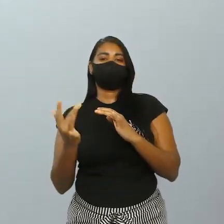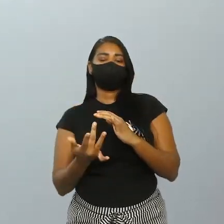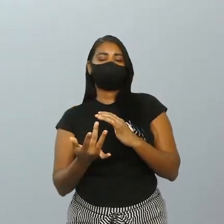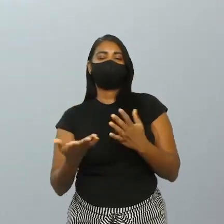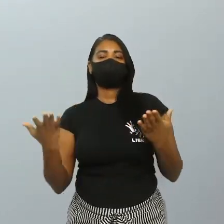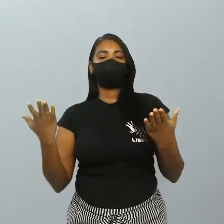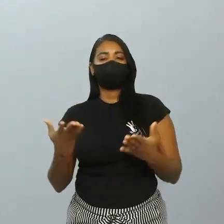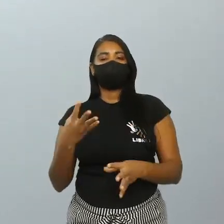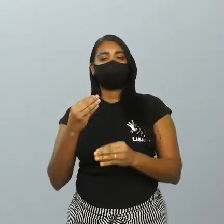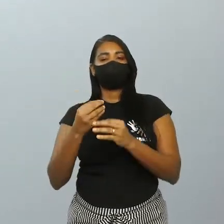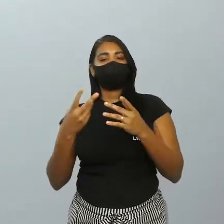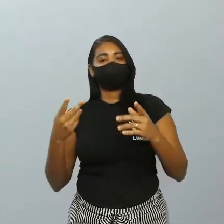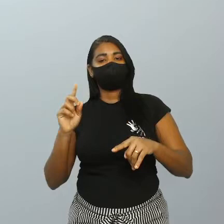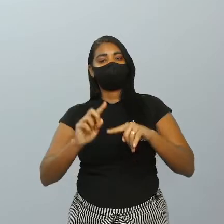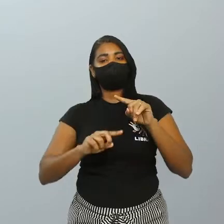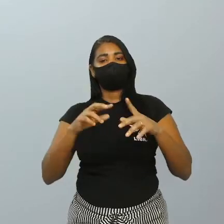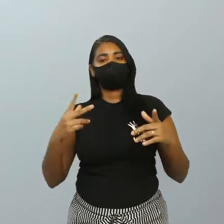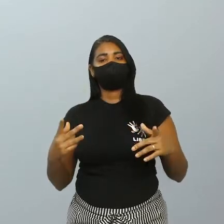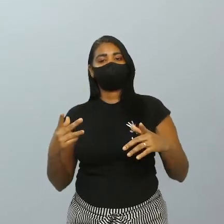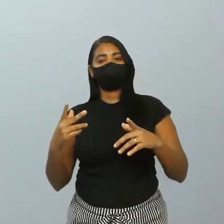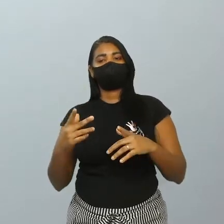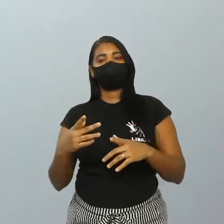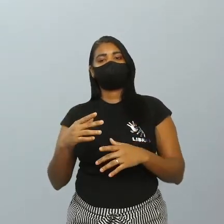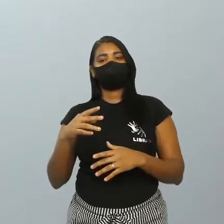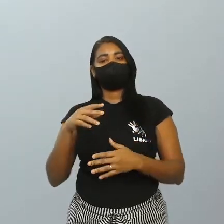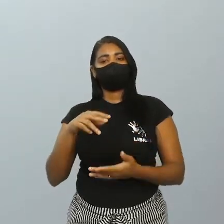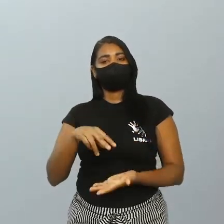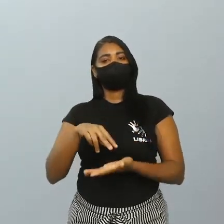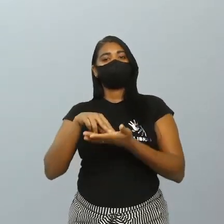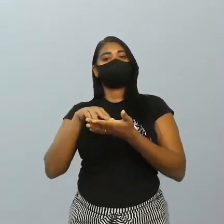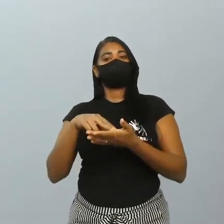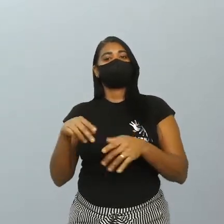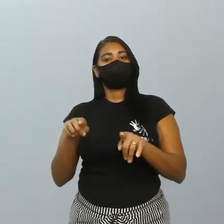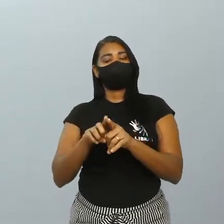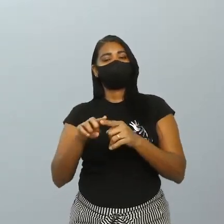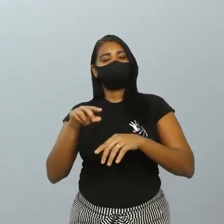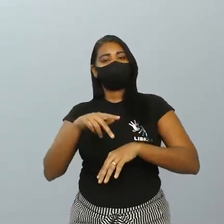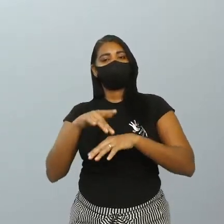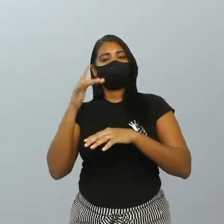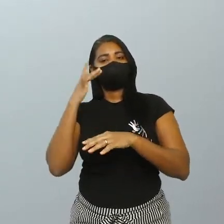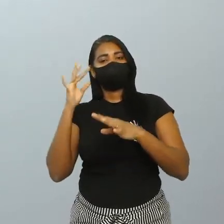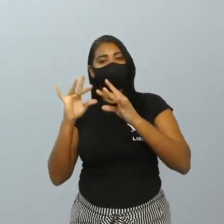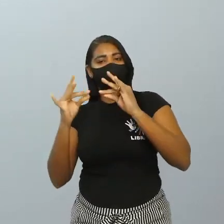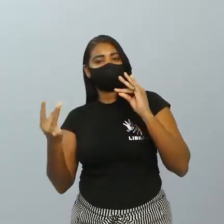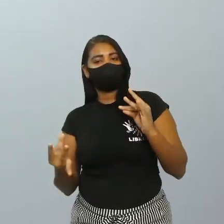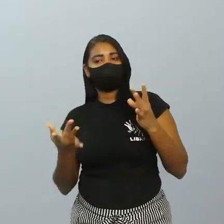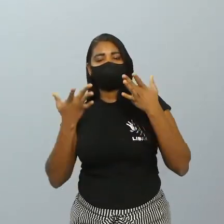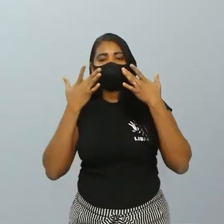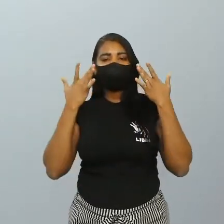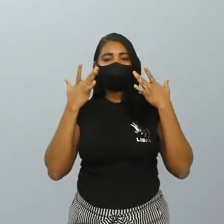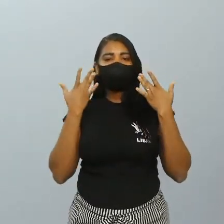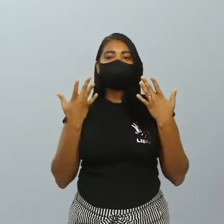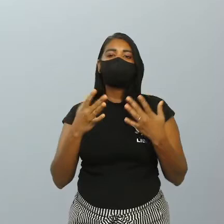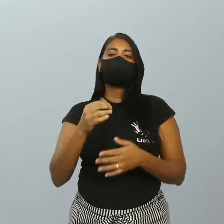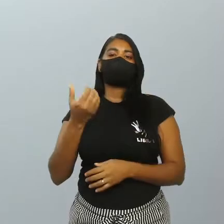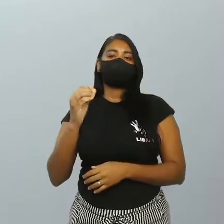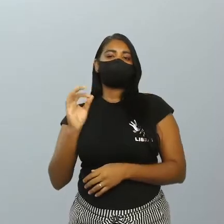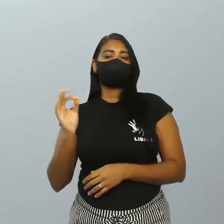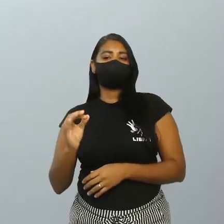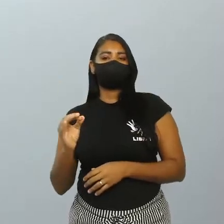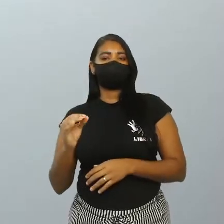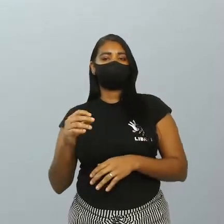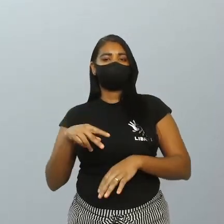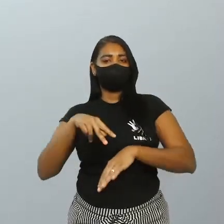já voltou com algumas atividades presenciais, inclusive o teatro está voltando já, algumas casas de espetáculo já estão 100%, né, com a